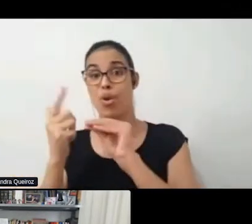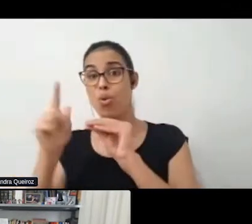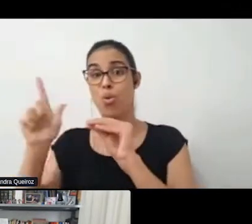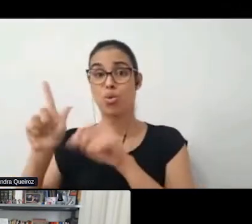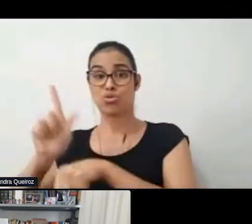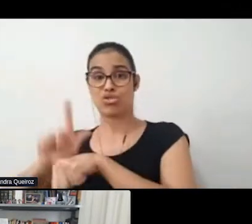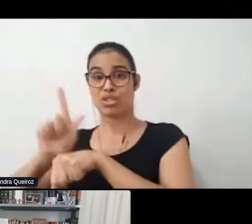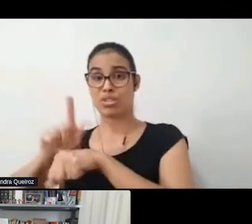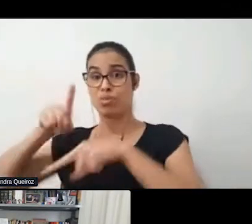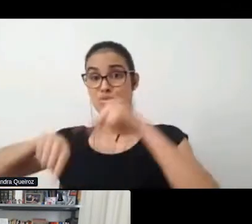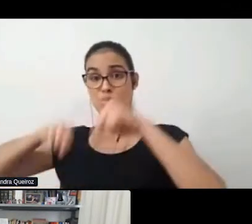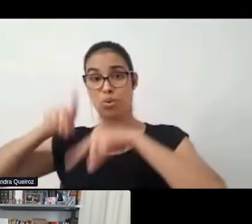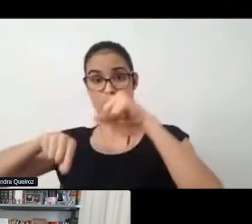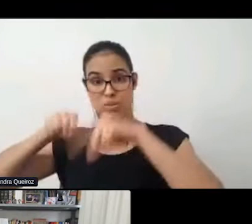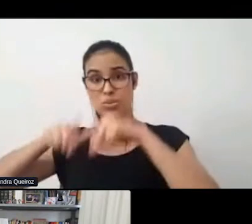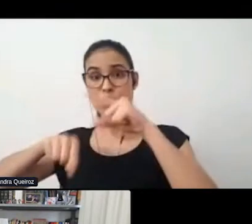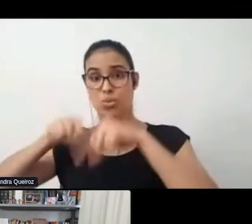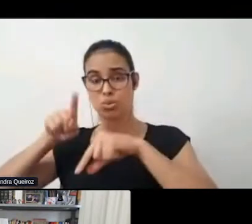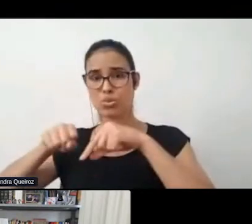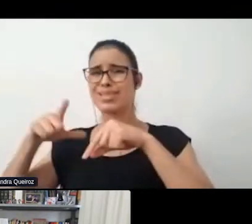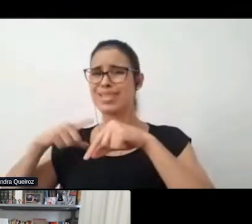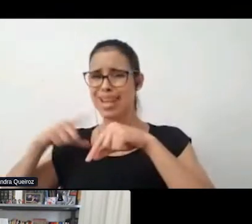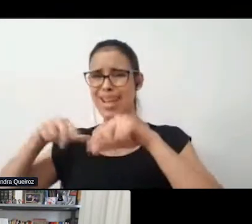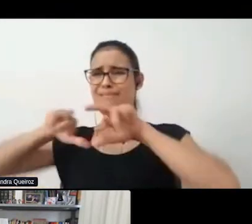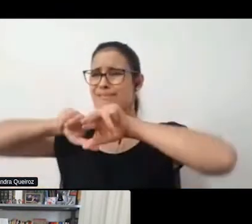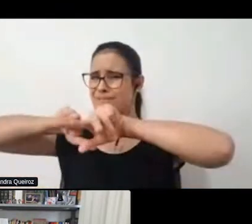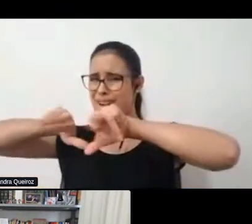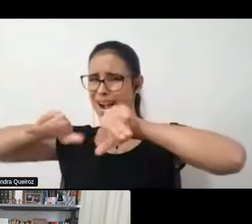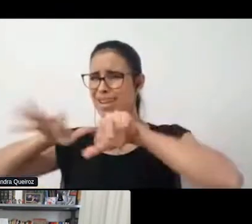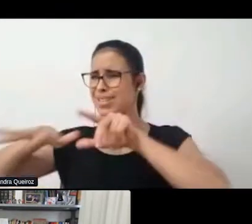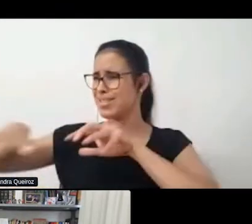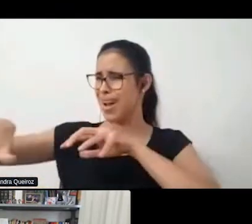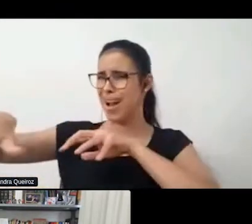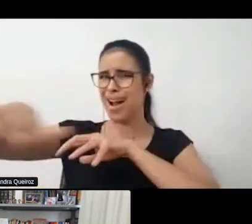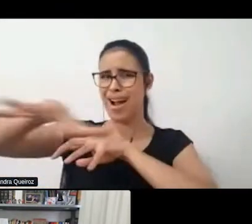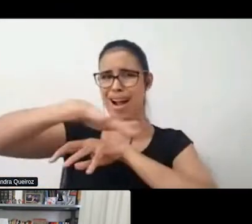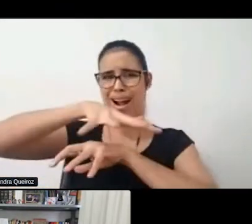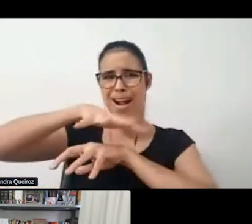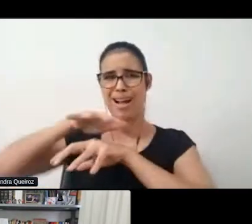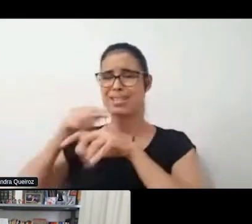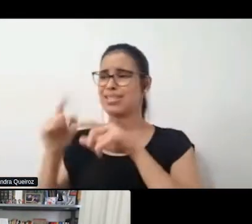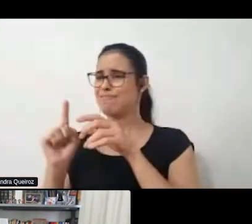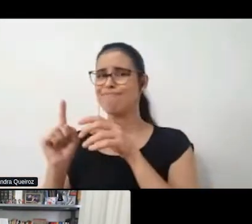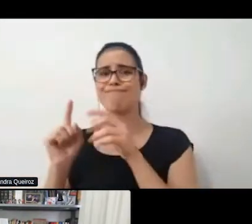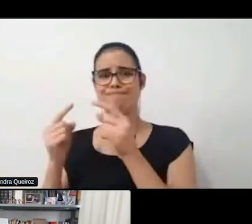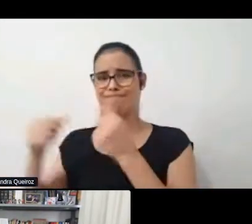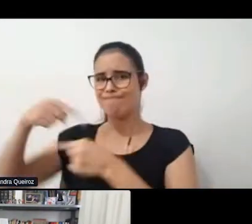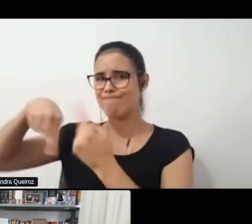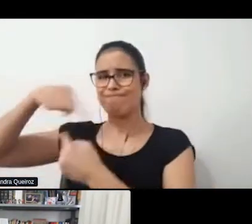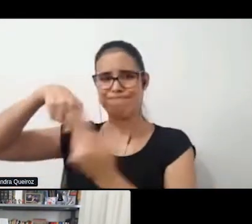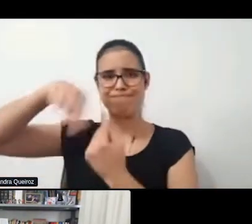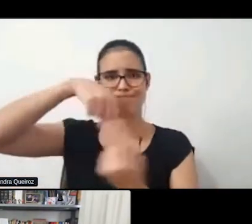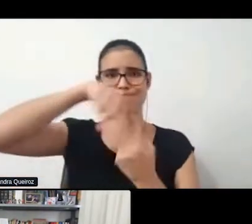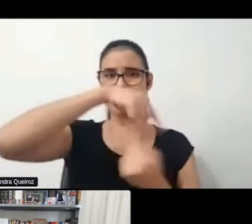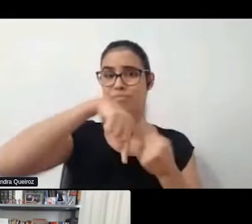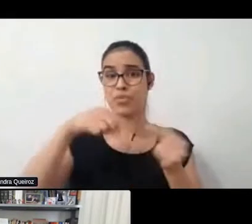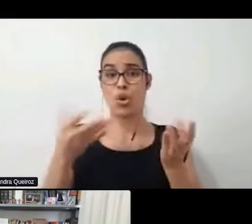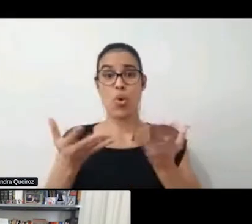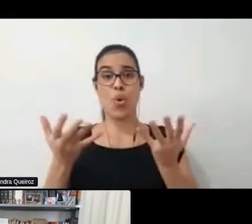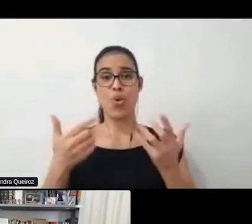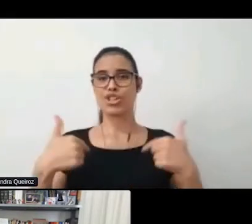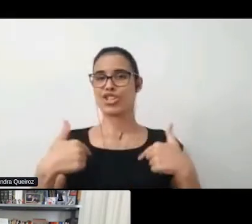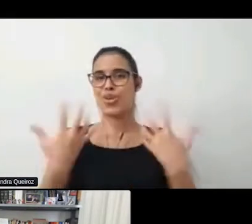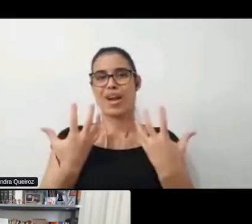tinha uma visão mais multidisciplinar. E hoje eu respiro com maior orgulho acessibilidade.